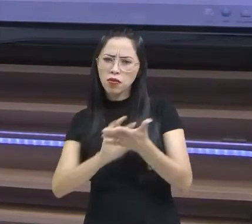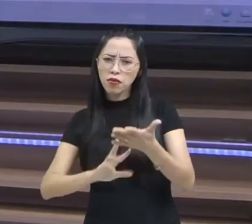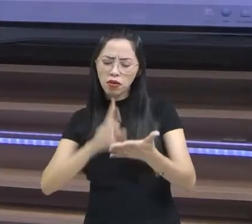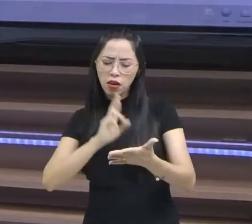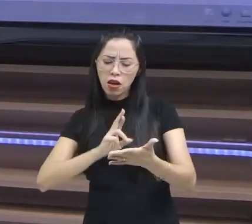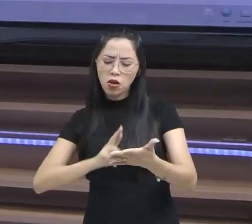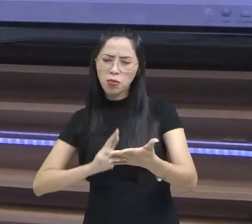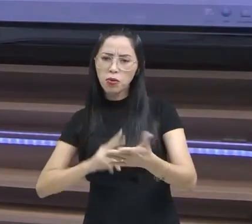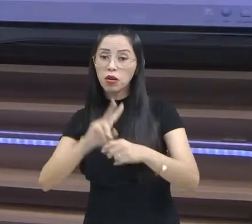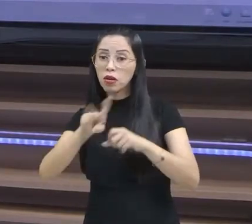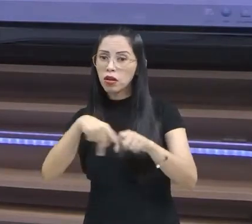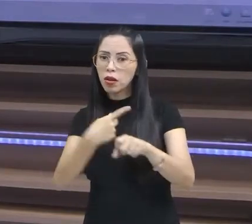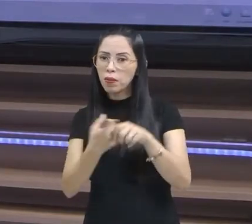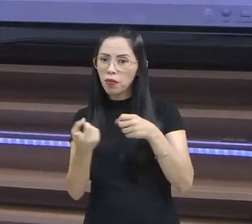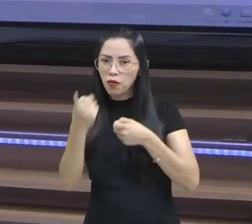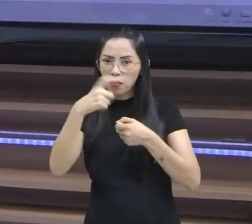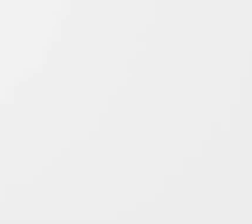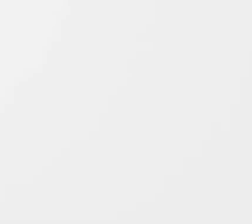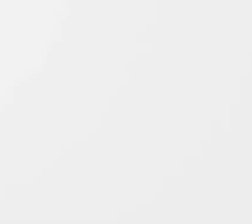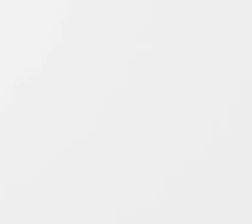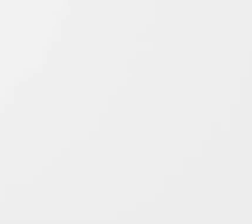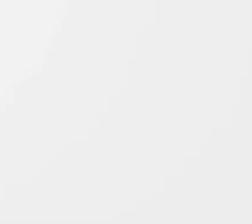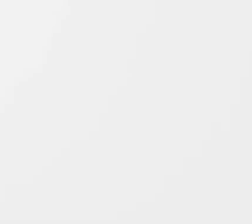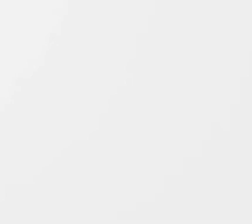nós retornamos com a resolução.